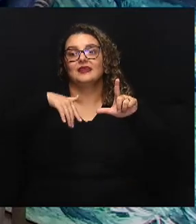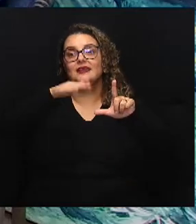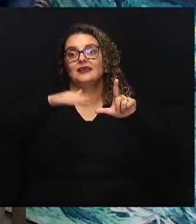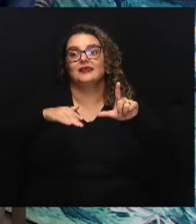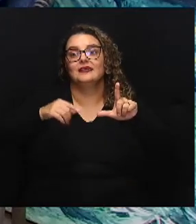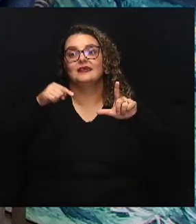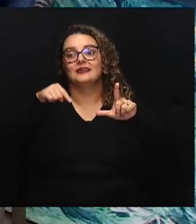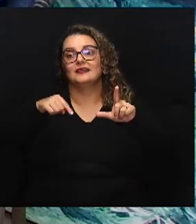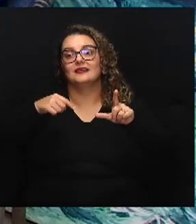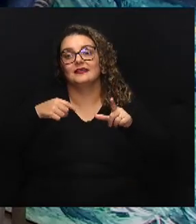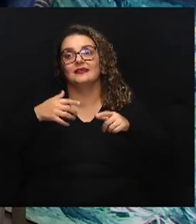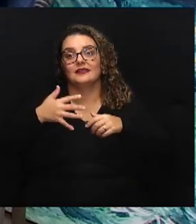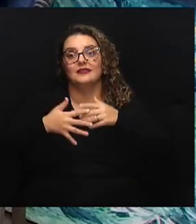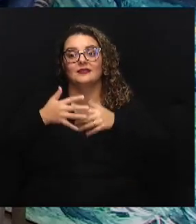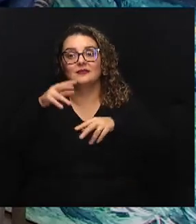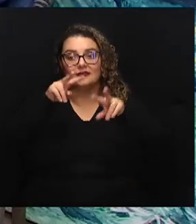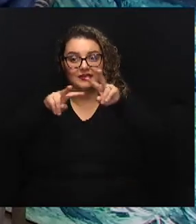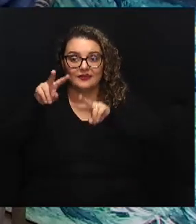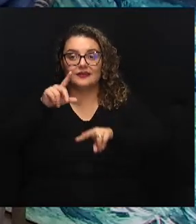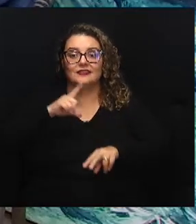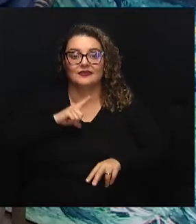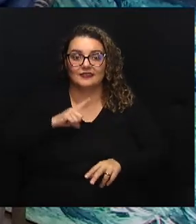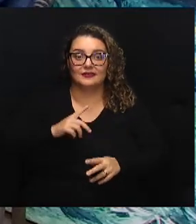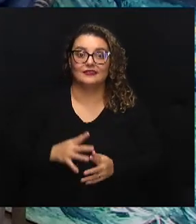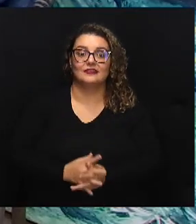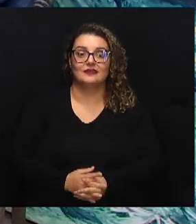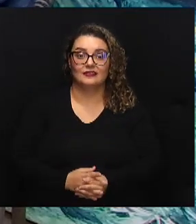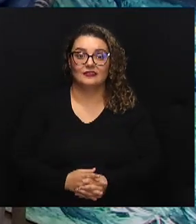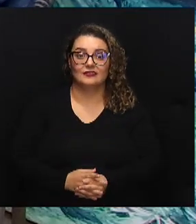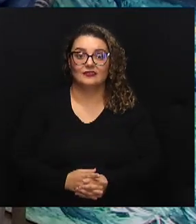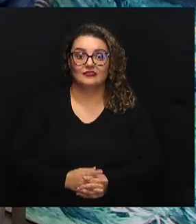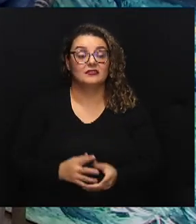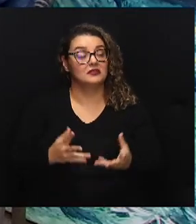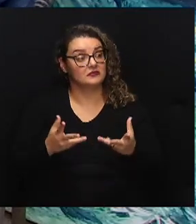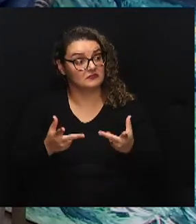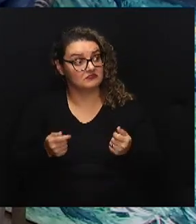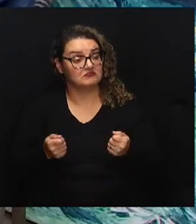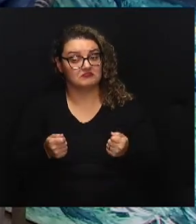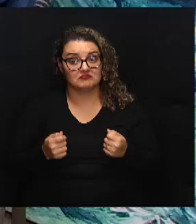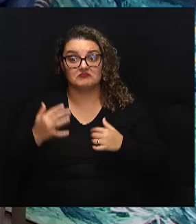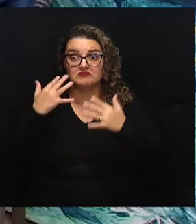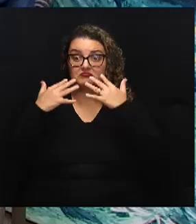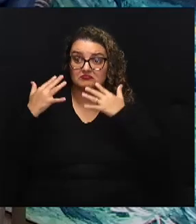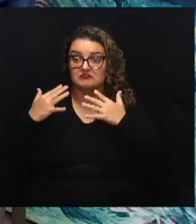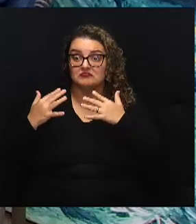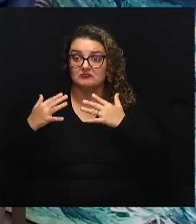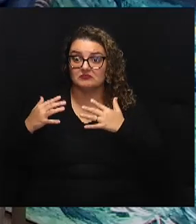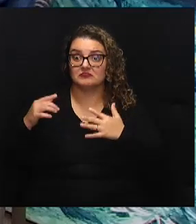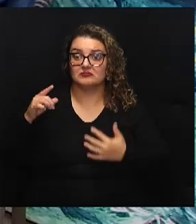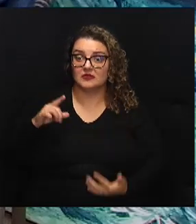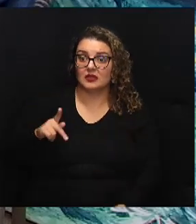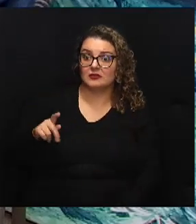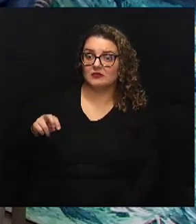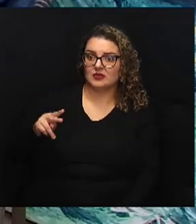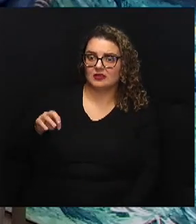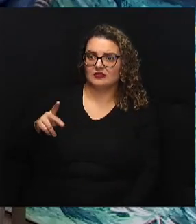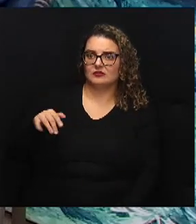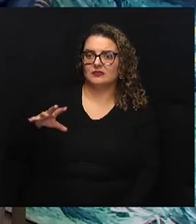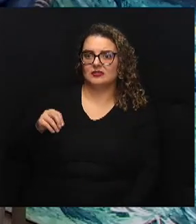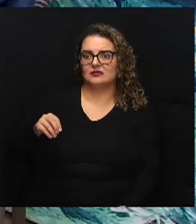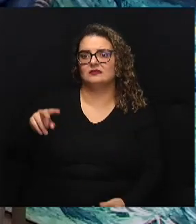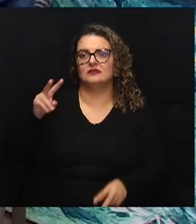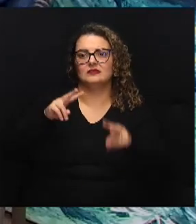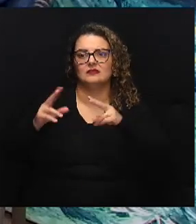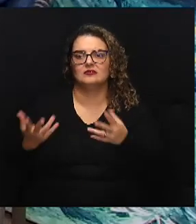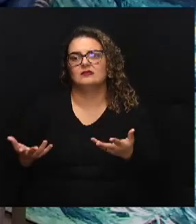nessa perturbação visual que eu tenho. Que sensacional. Já pintei quadros inspirados na perturbação visual. Só que essa